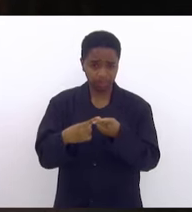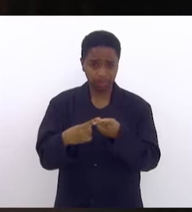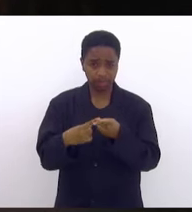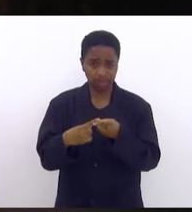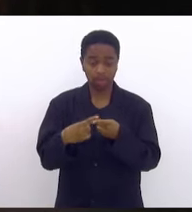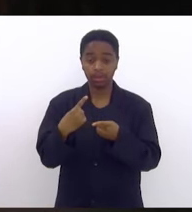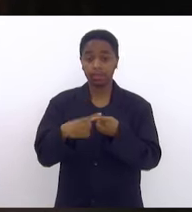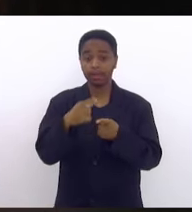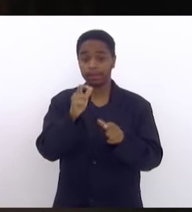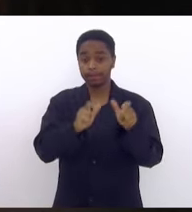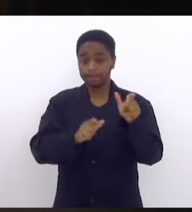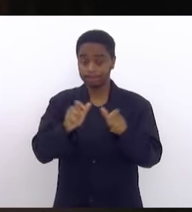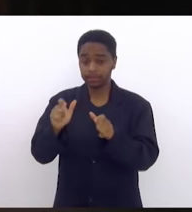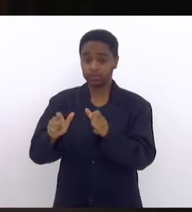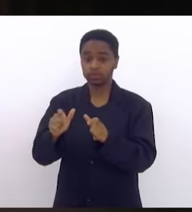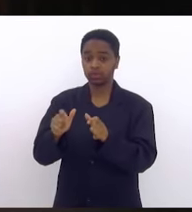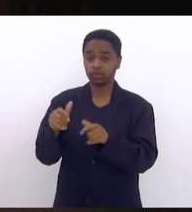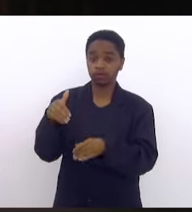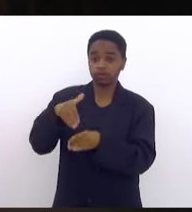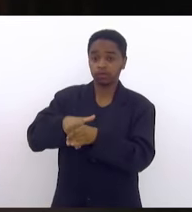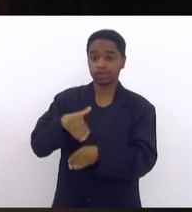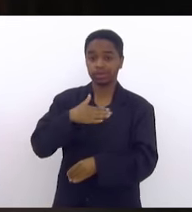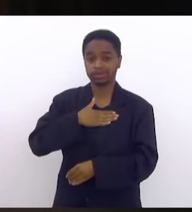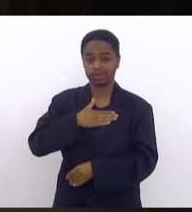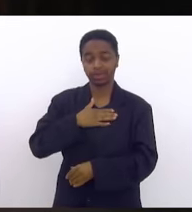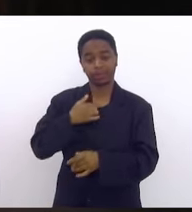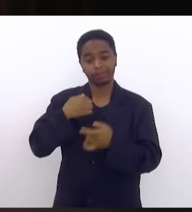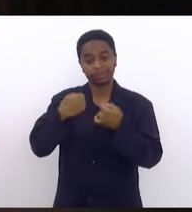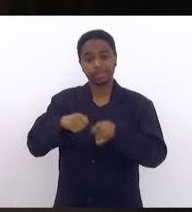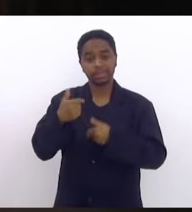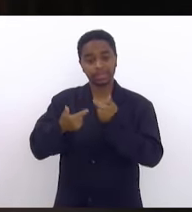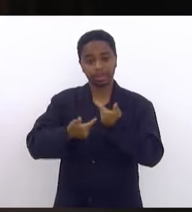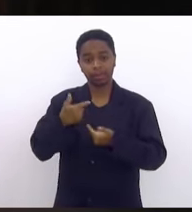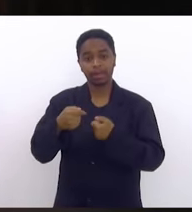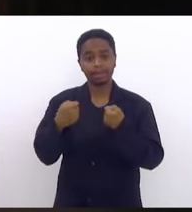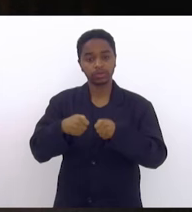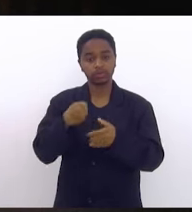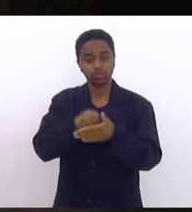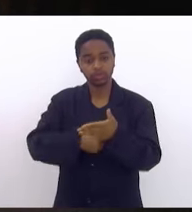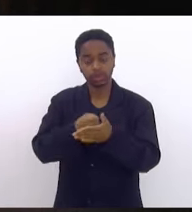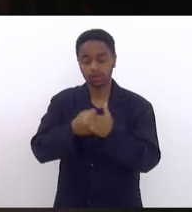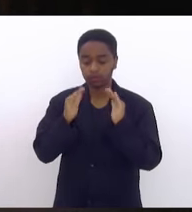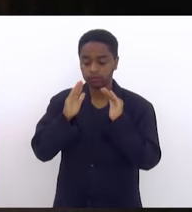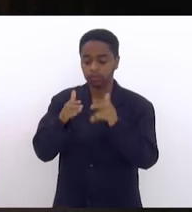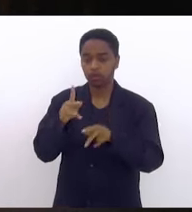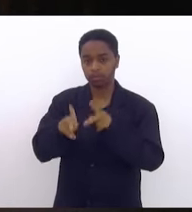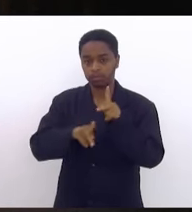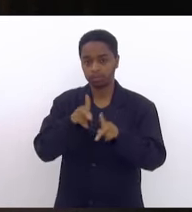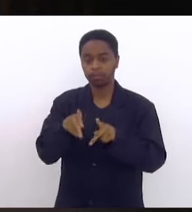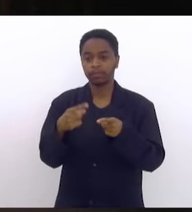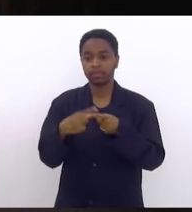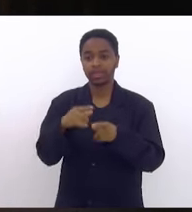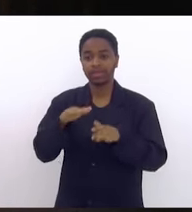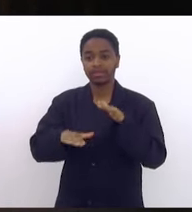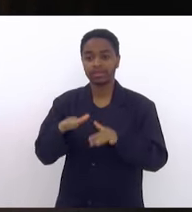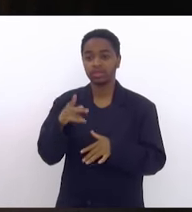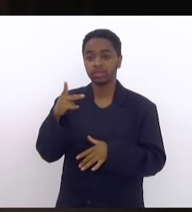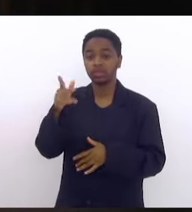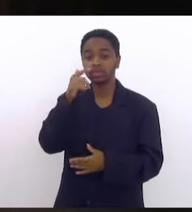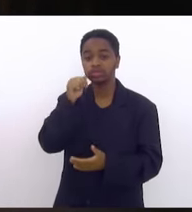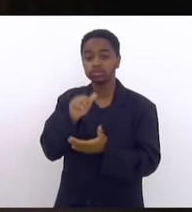As pessoas me colocaram lá para eu trabalhar, para eu lutar pelo povo de Mangaratiba. Às vezes a Marcele deve falar assim,